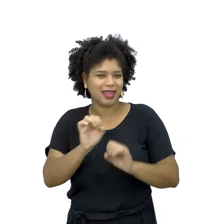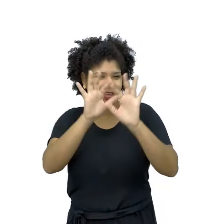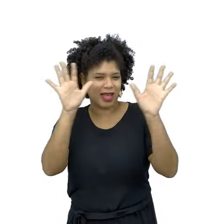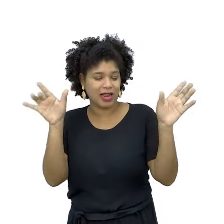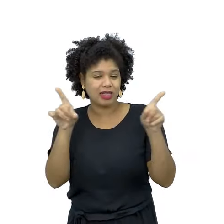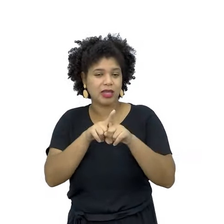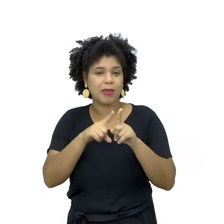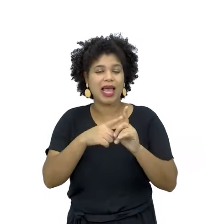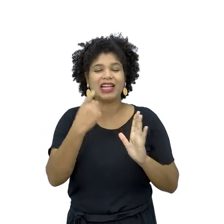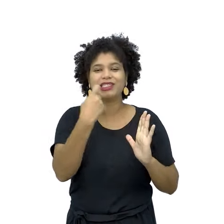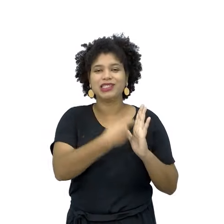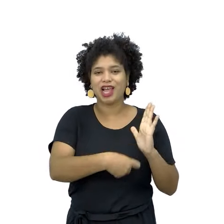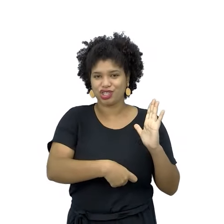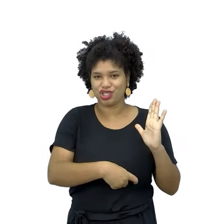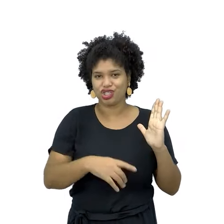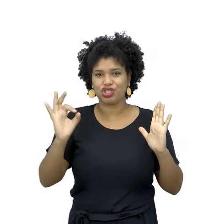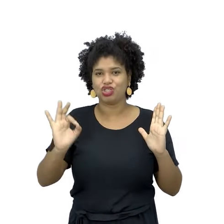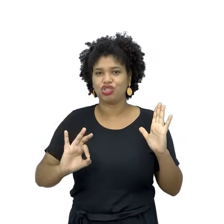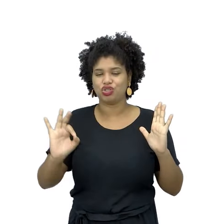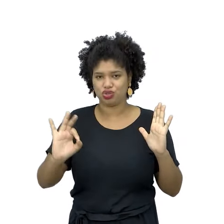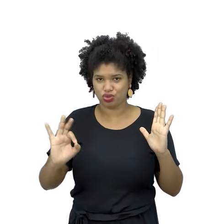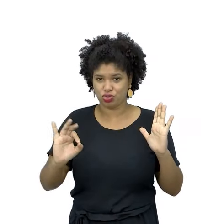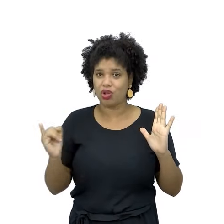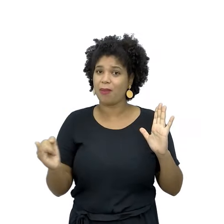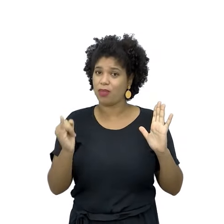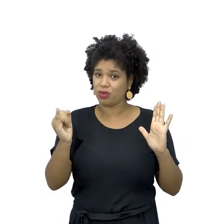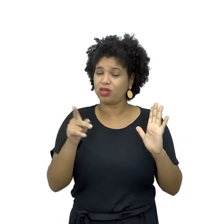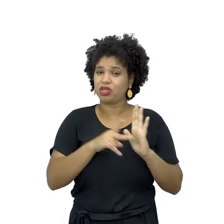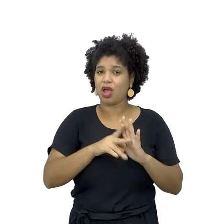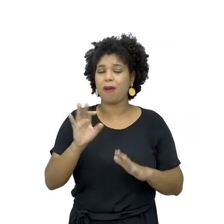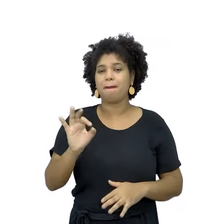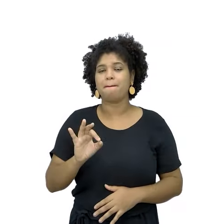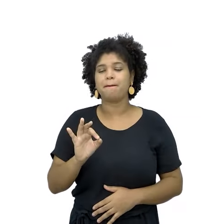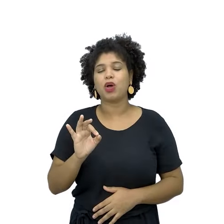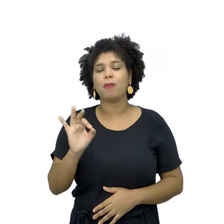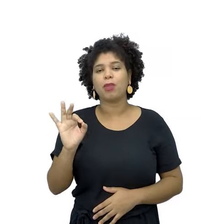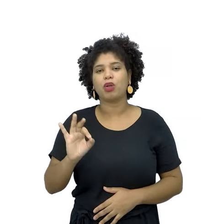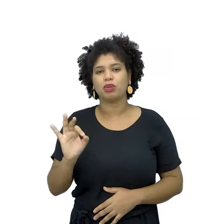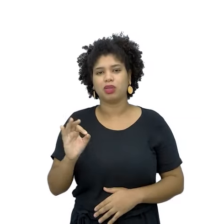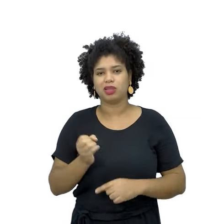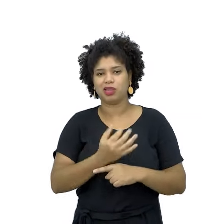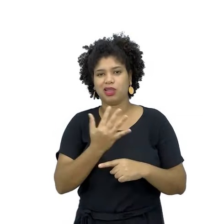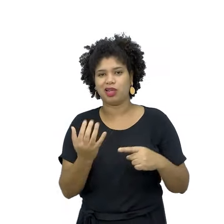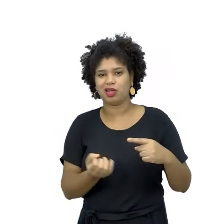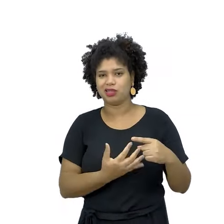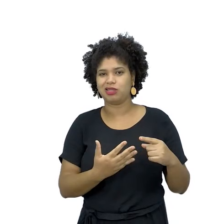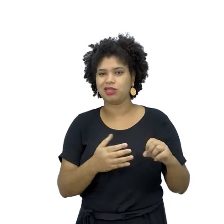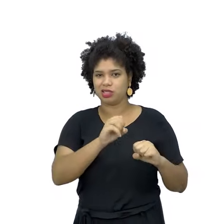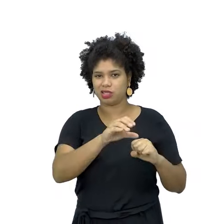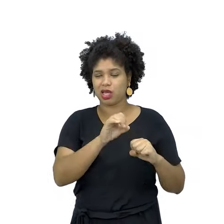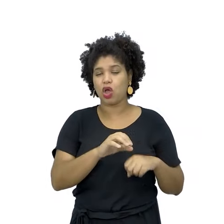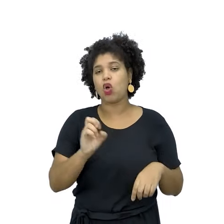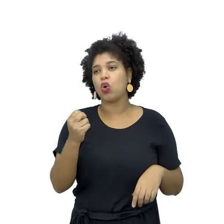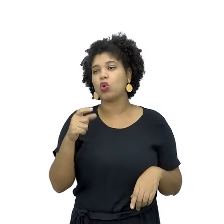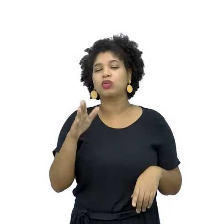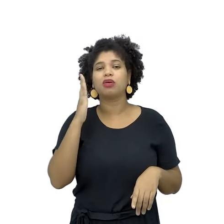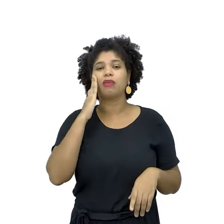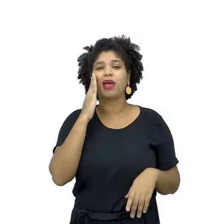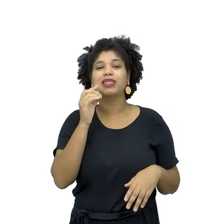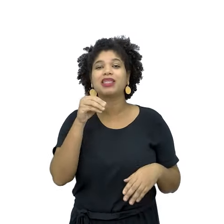de juros, usa a potência. O conhecimento escolar, para que a gente vai usar a potência no